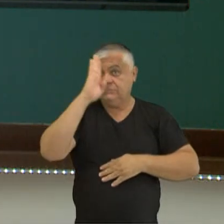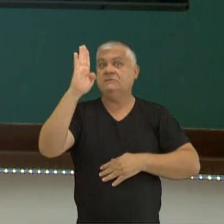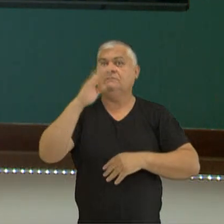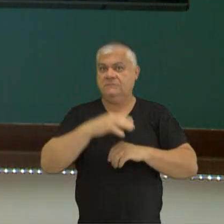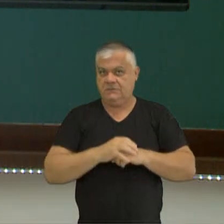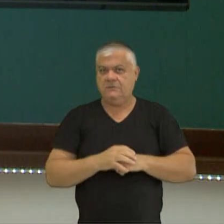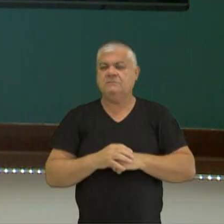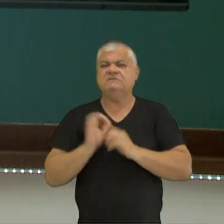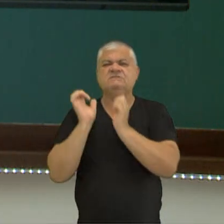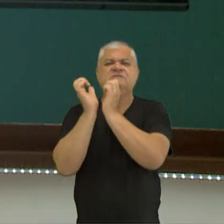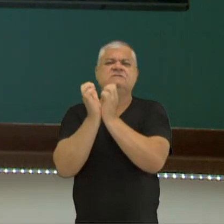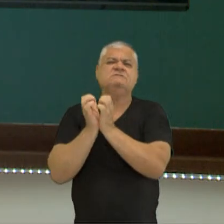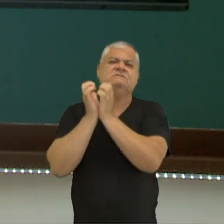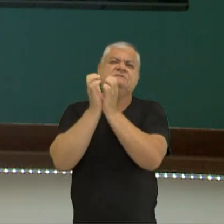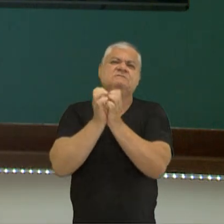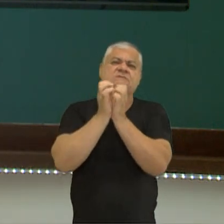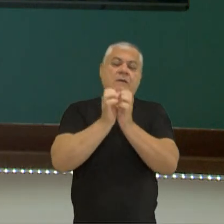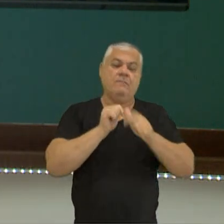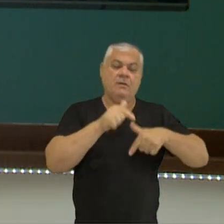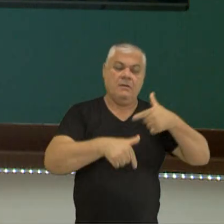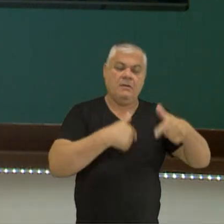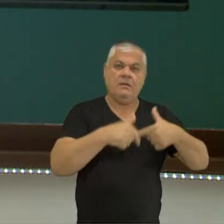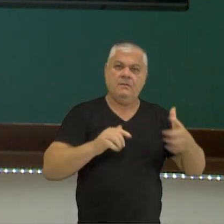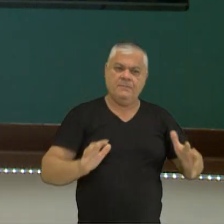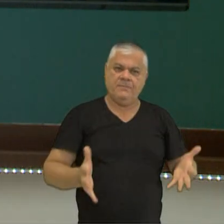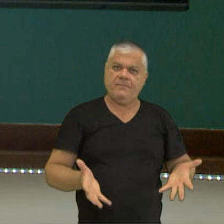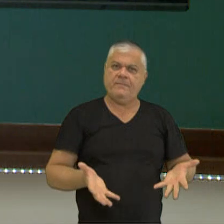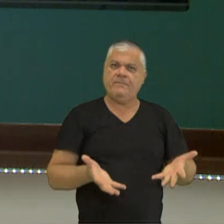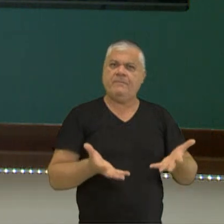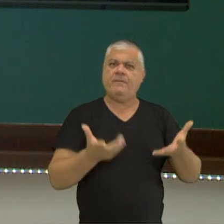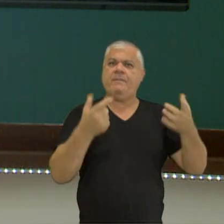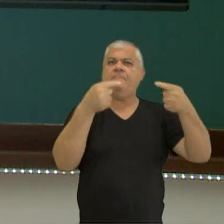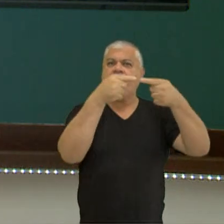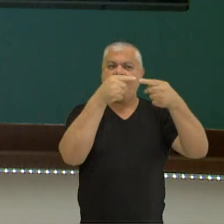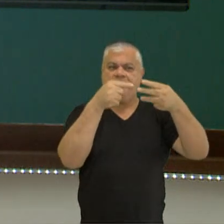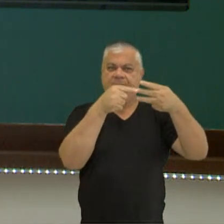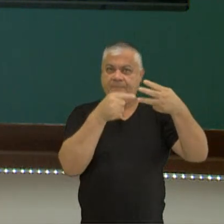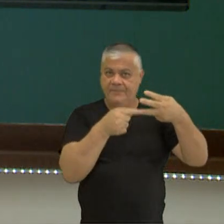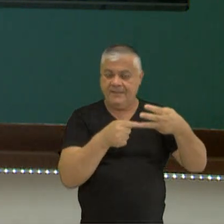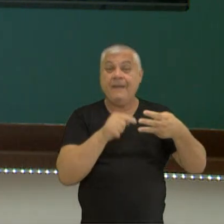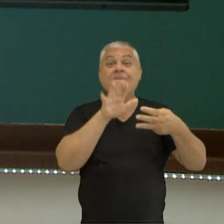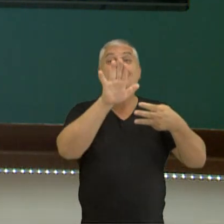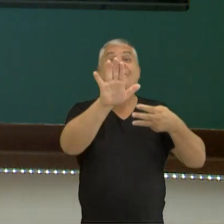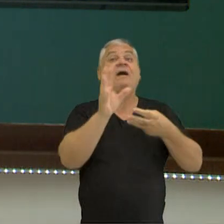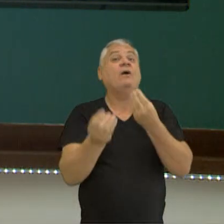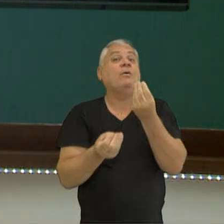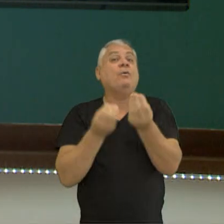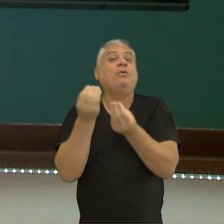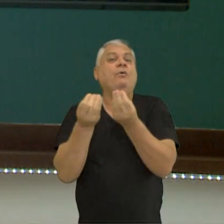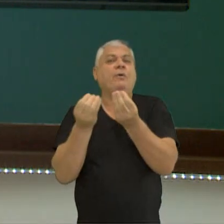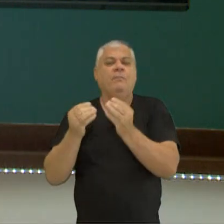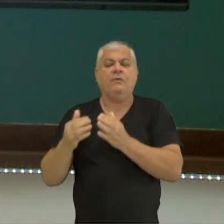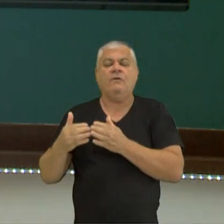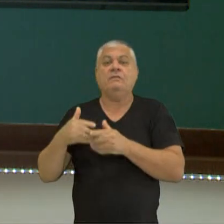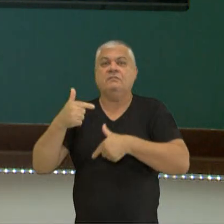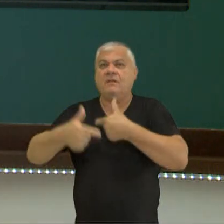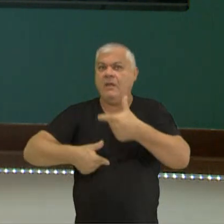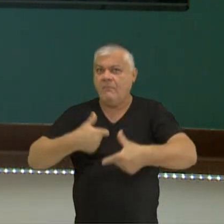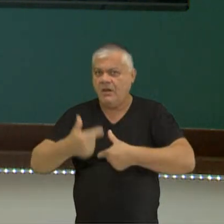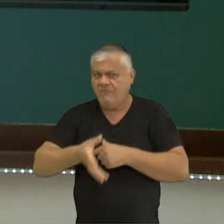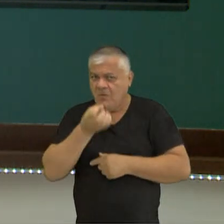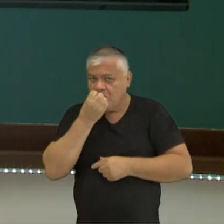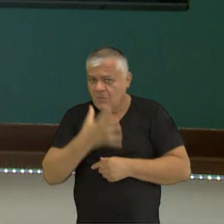trazidos escravizados para desenvolver essas funções, mas as condições com que eles trabalhavam